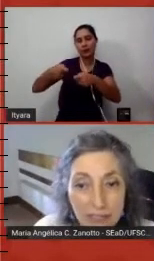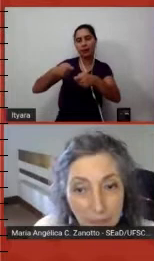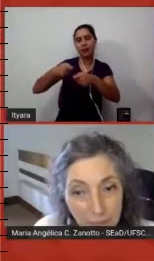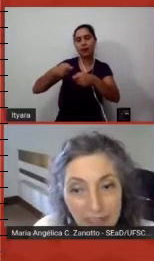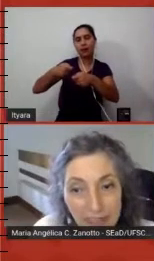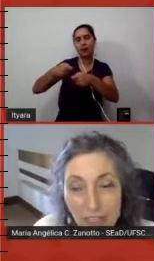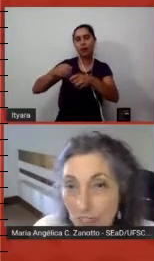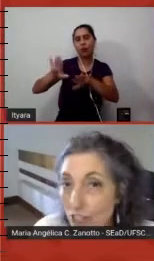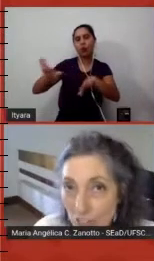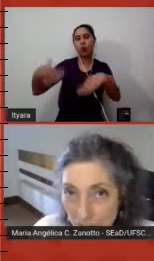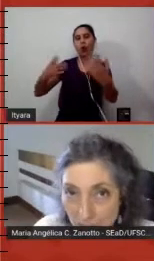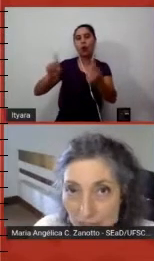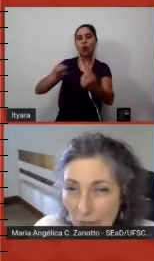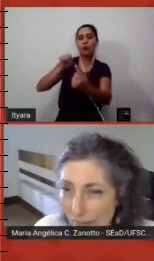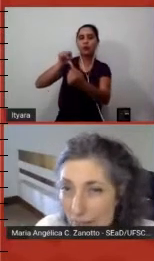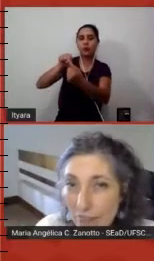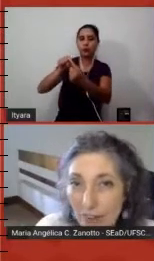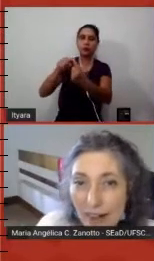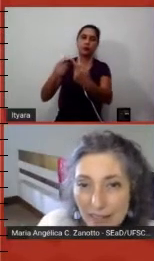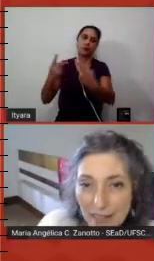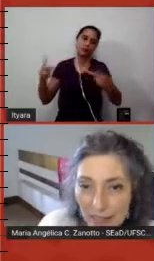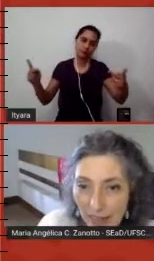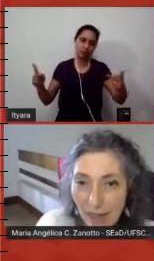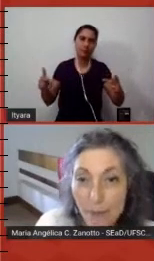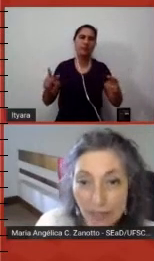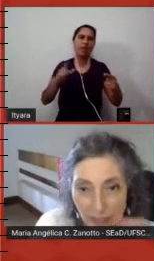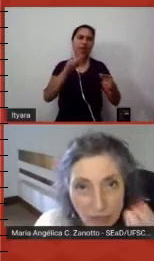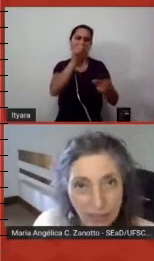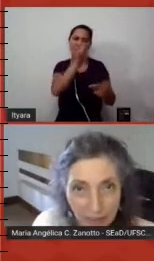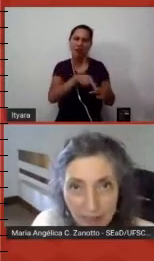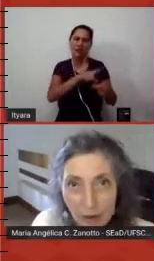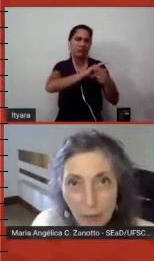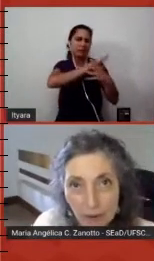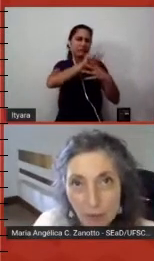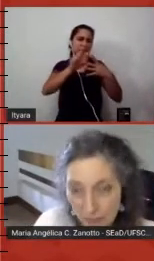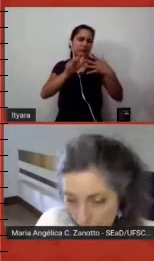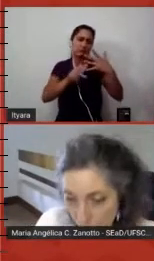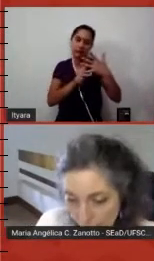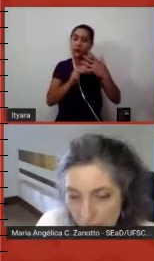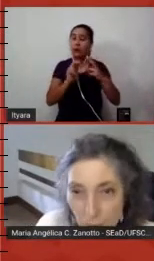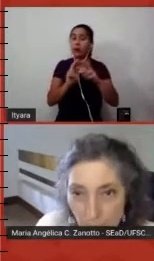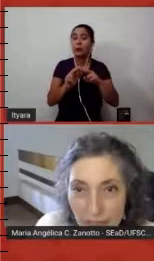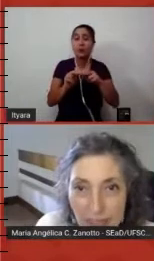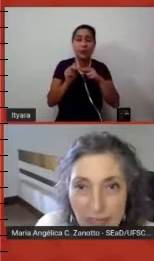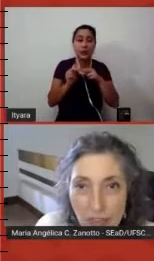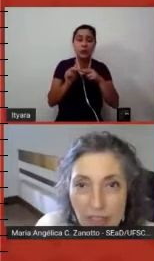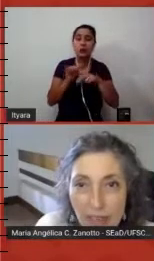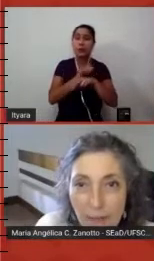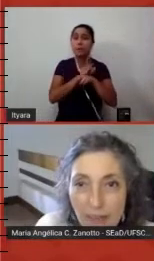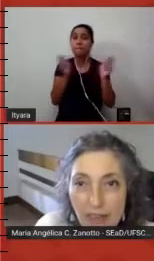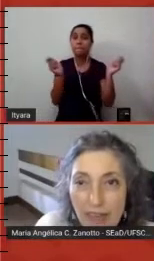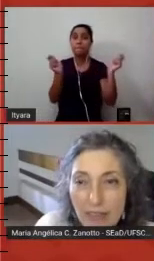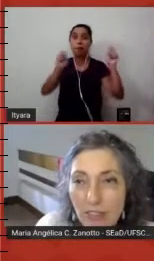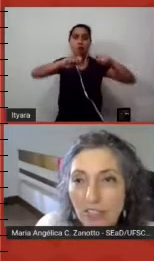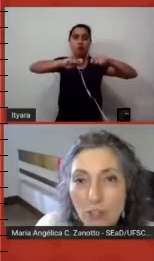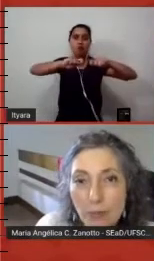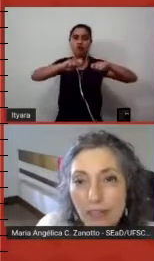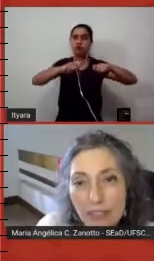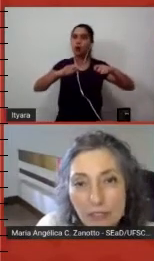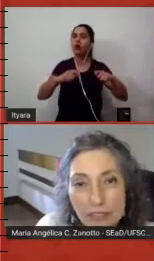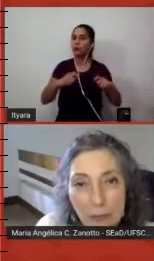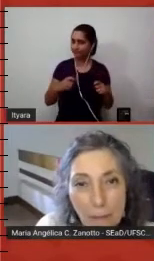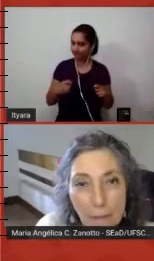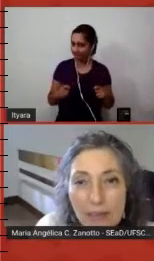qual se pretende atingir. Então, ela tem várias, por isso que ela é um instrumento potente, né? Então, se a